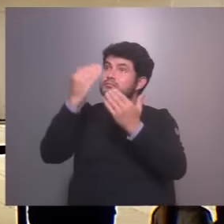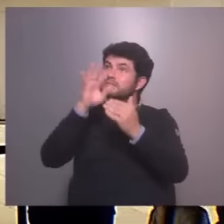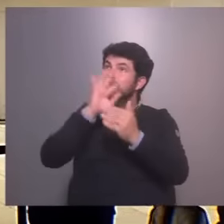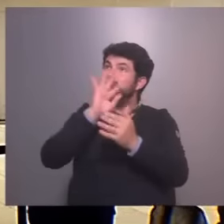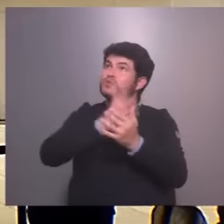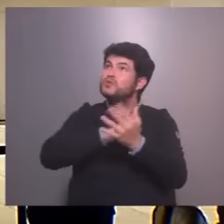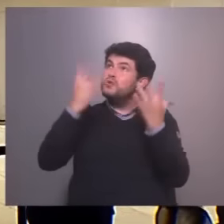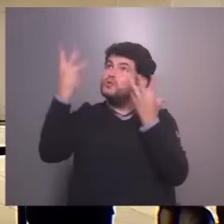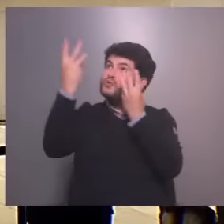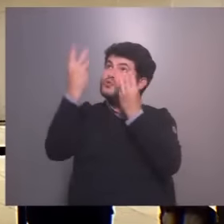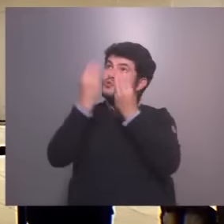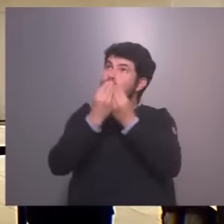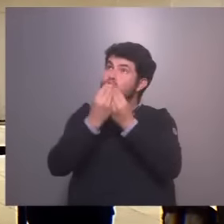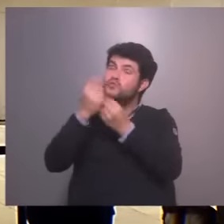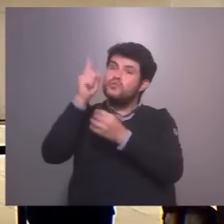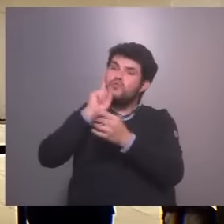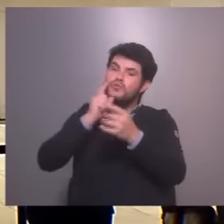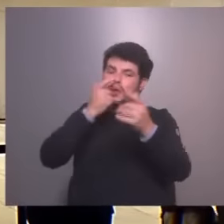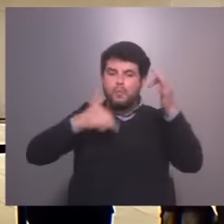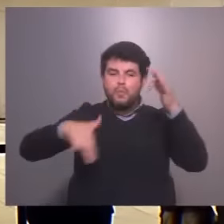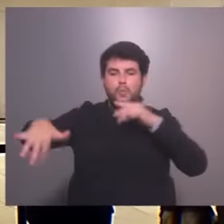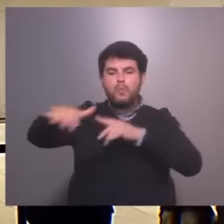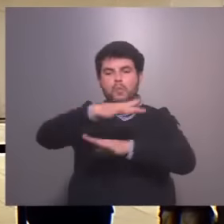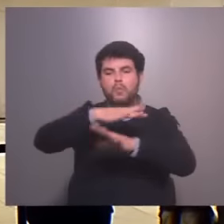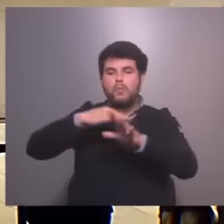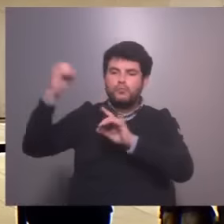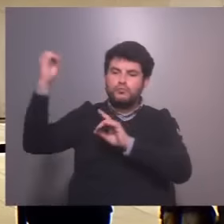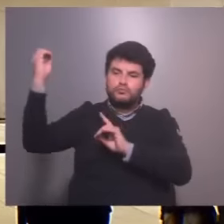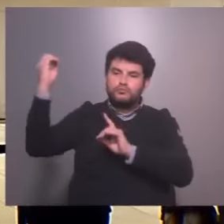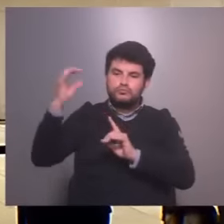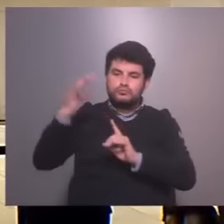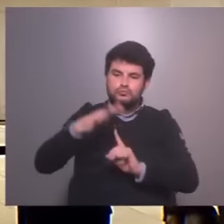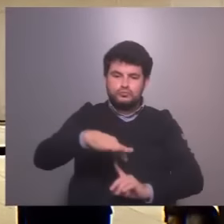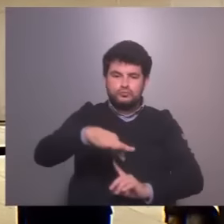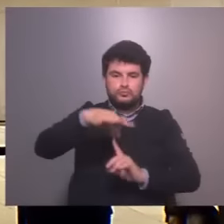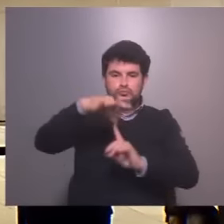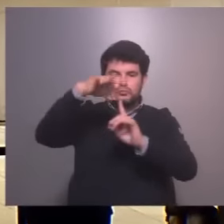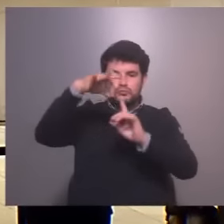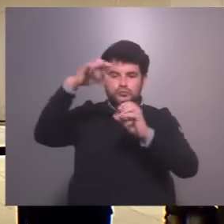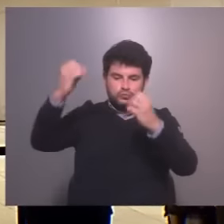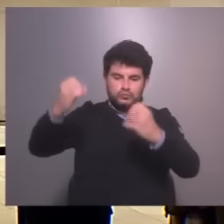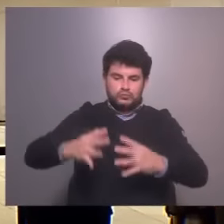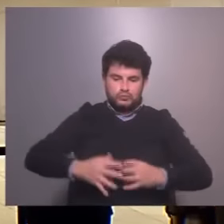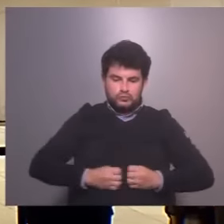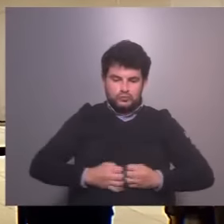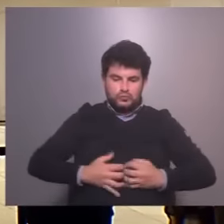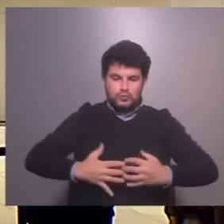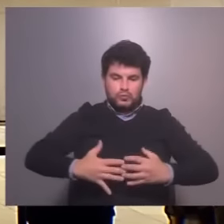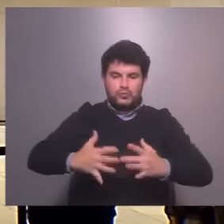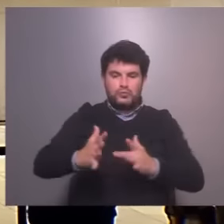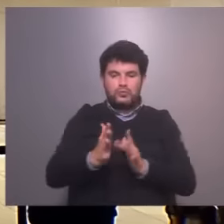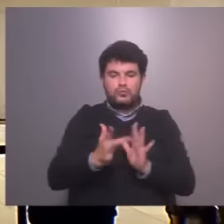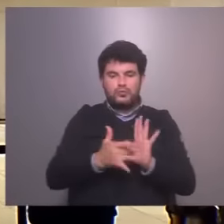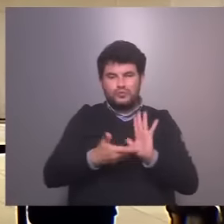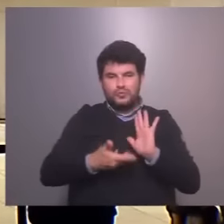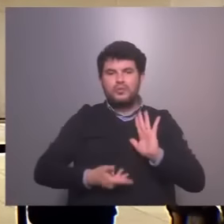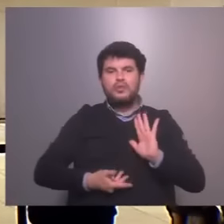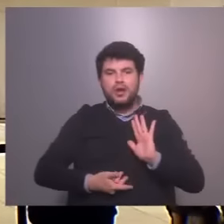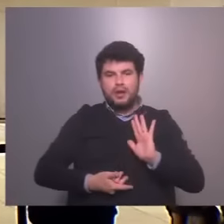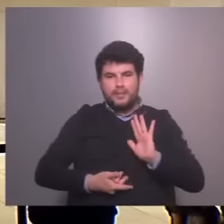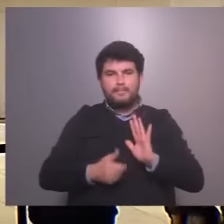da nossa morte. Amém. Ave Maria, cheia de graça, o Senhor é convosco.